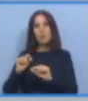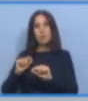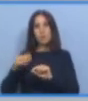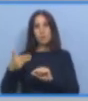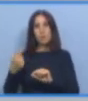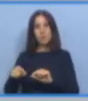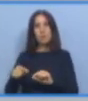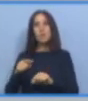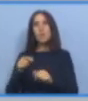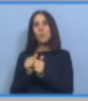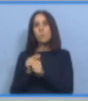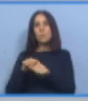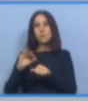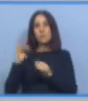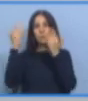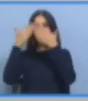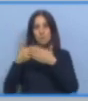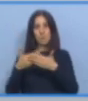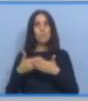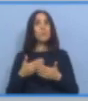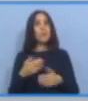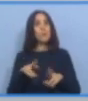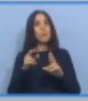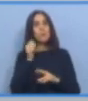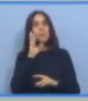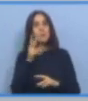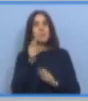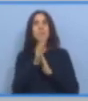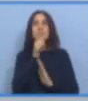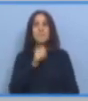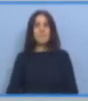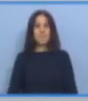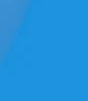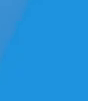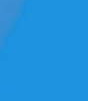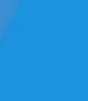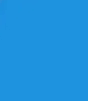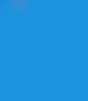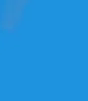Antena 1, onde nos fazemos companhia pelas 22h45. Votos de boa tarde e até amanhã, se os quiser.